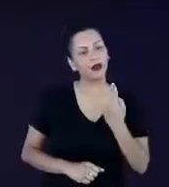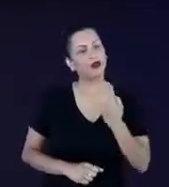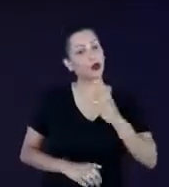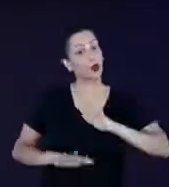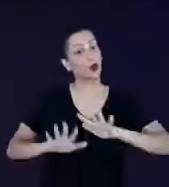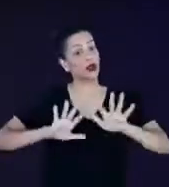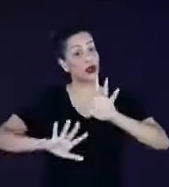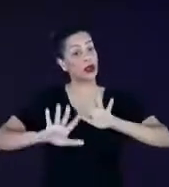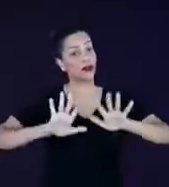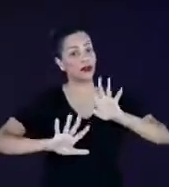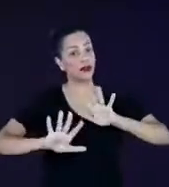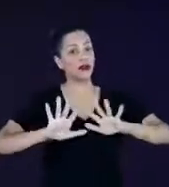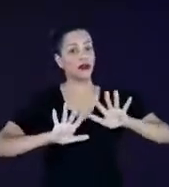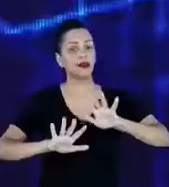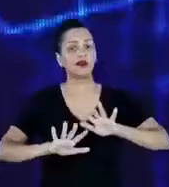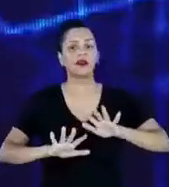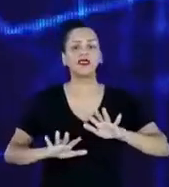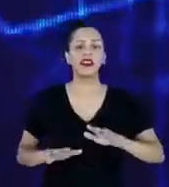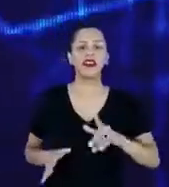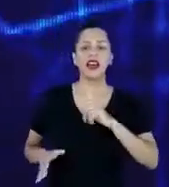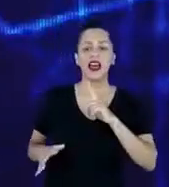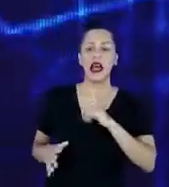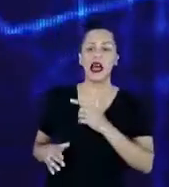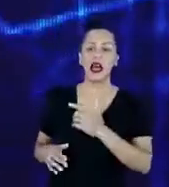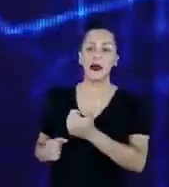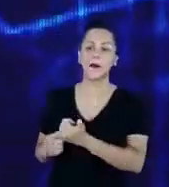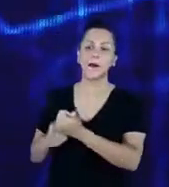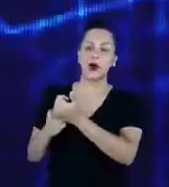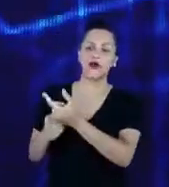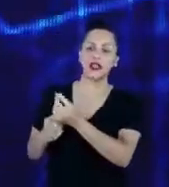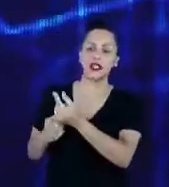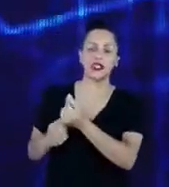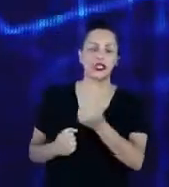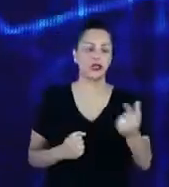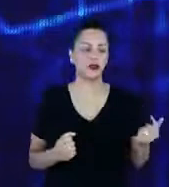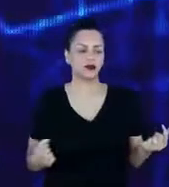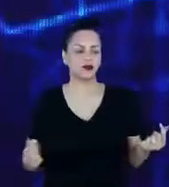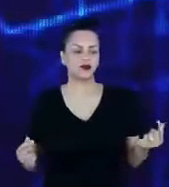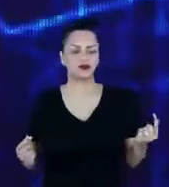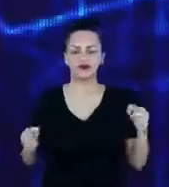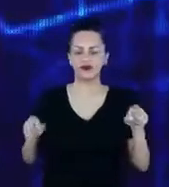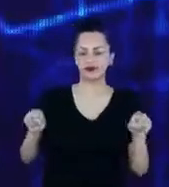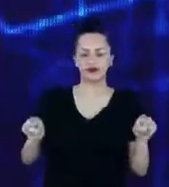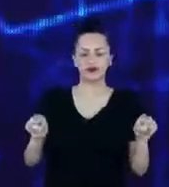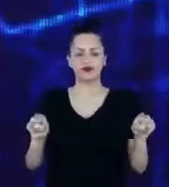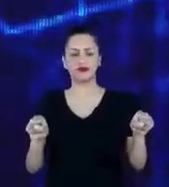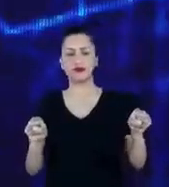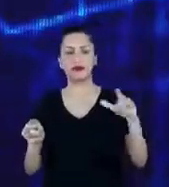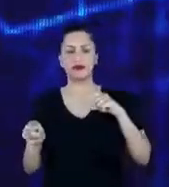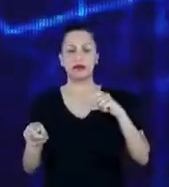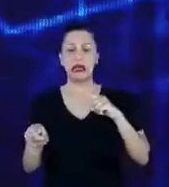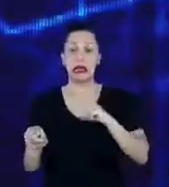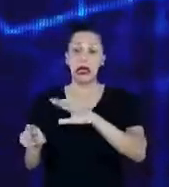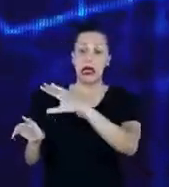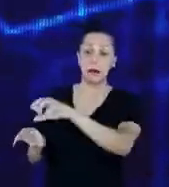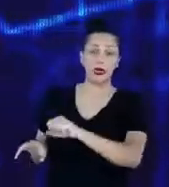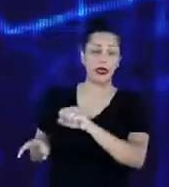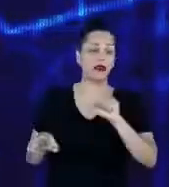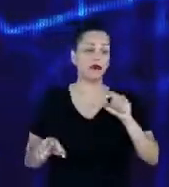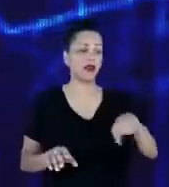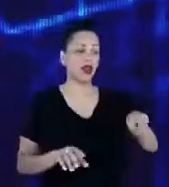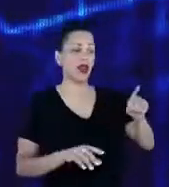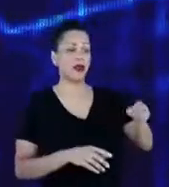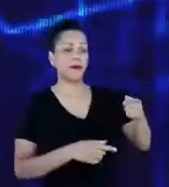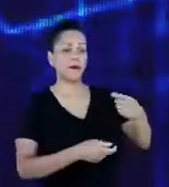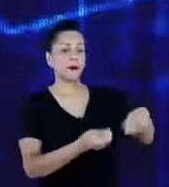não se criem subsídios cruzados, né, onde quem sai do mercado cativo vai para o mercado livre, deixa eventualmente alguma conta para